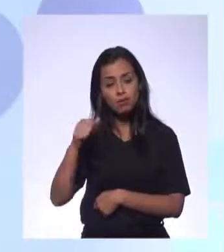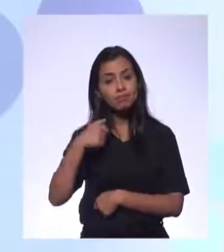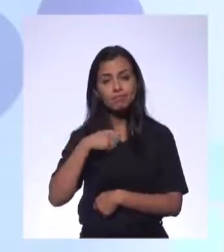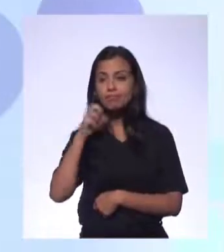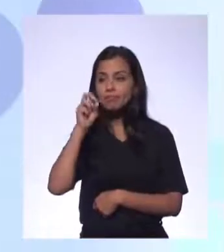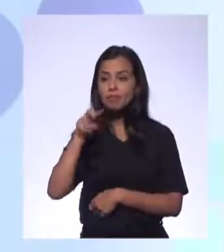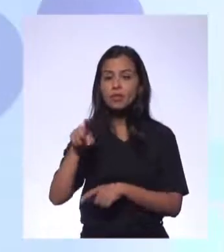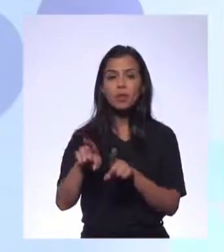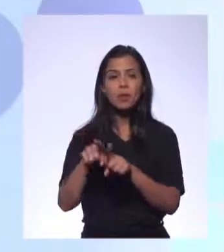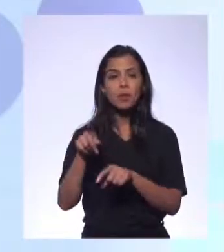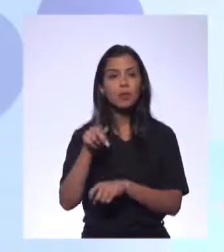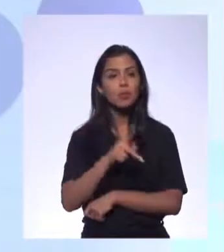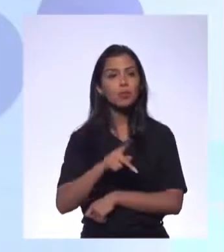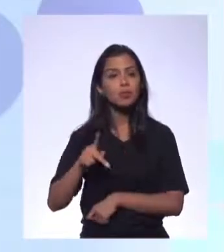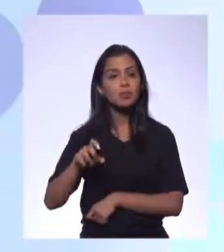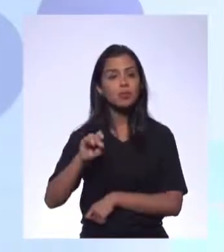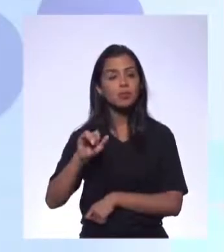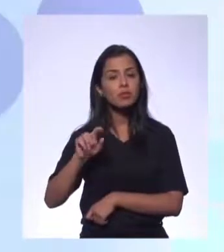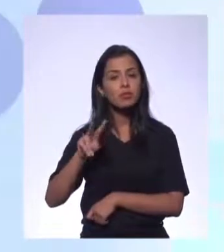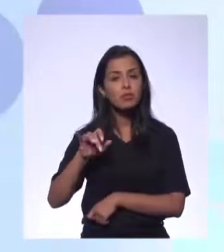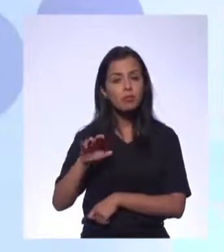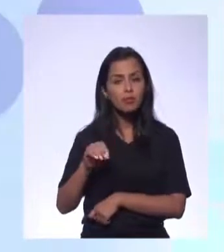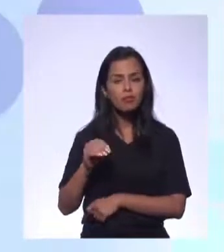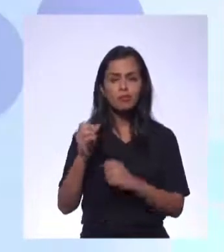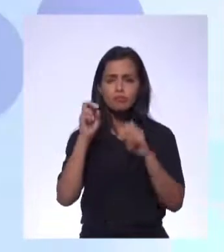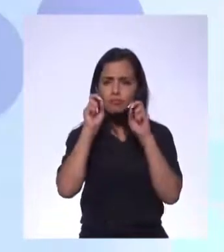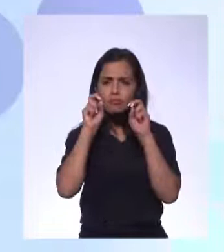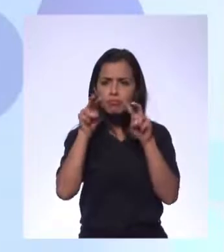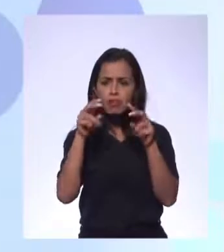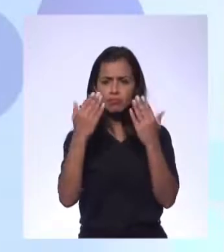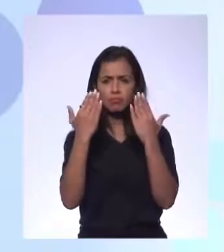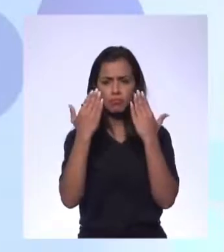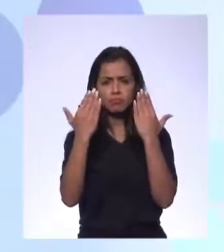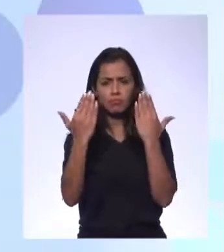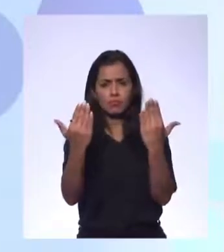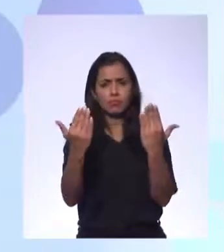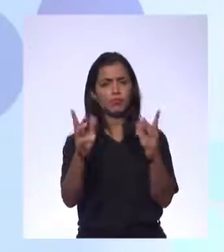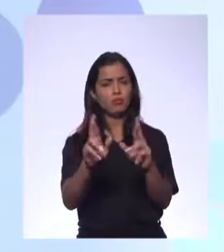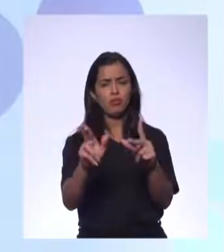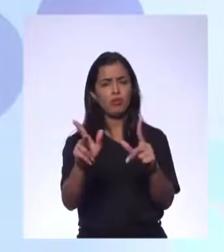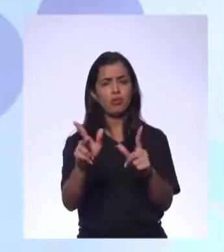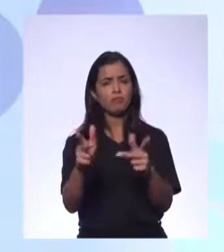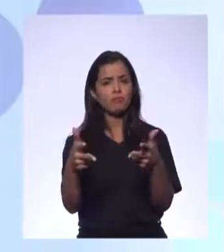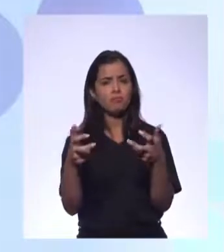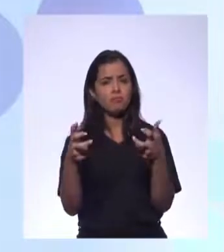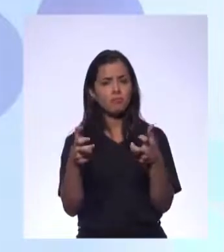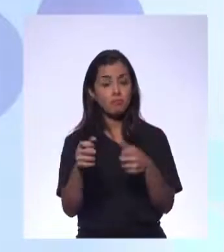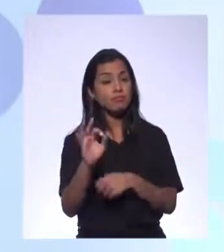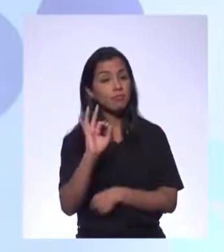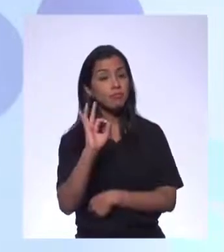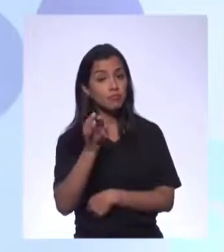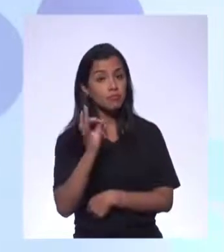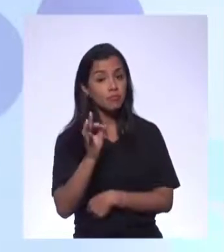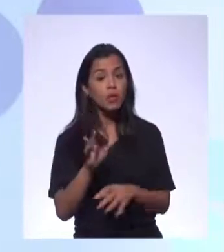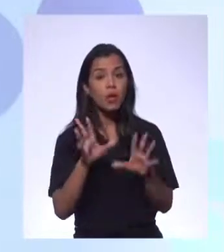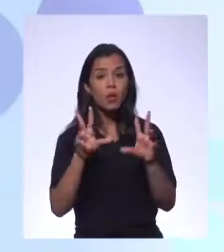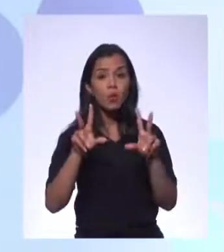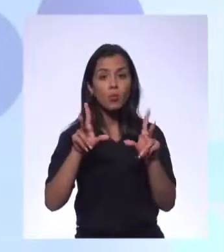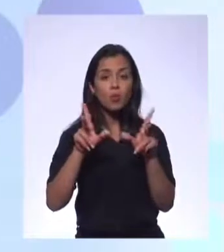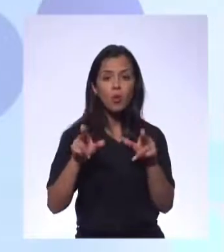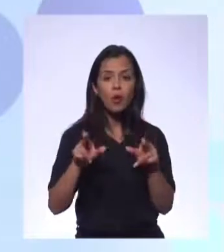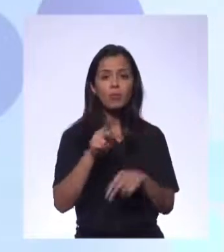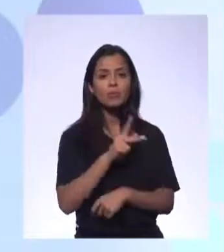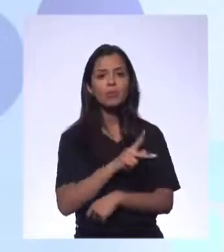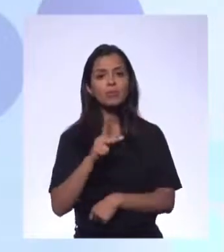assim: difícil encontrar nesse olhar distante alguma diferença significativa. Isso vem de encontro com a colocação da professora que o